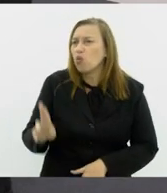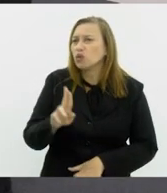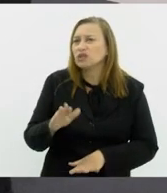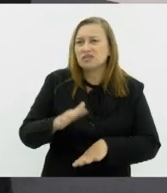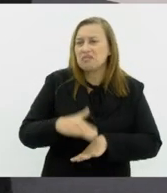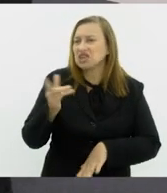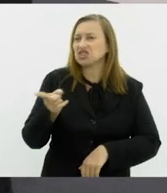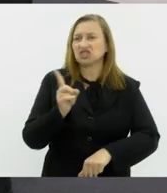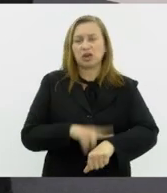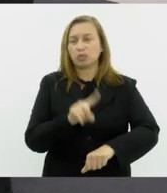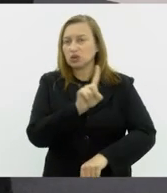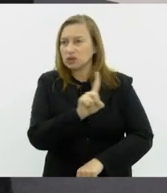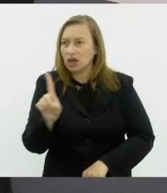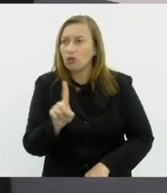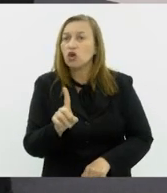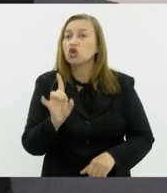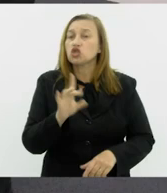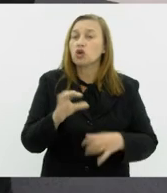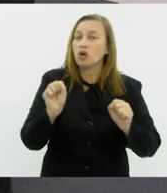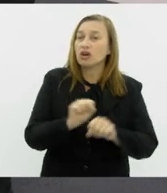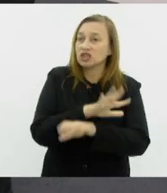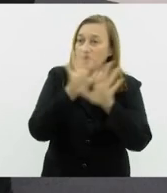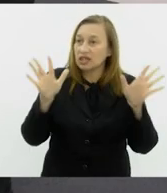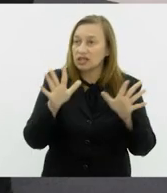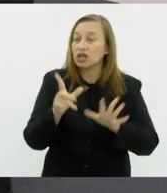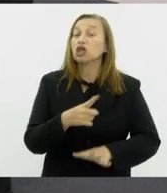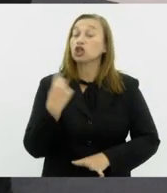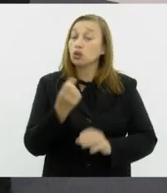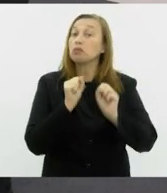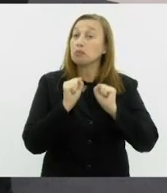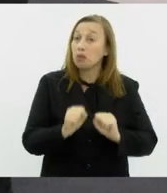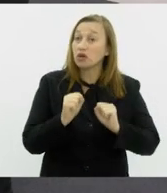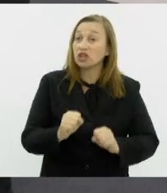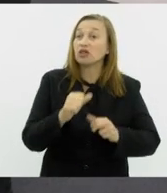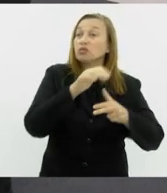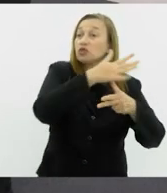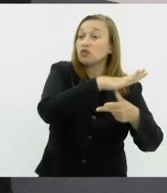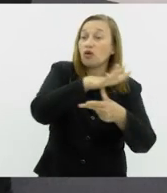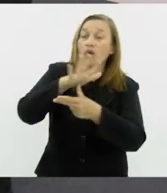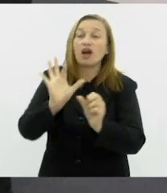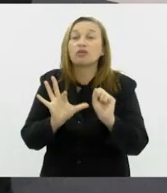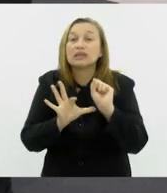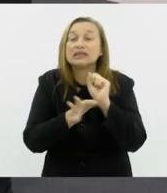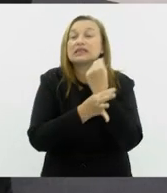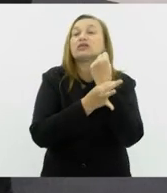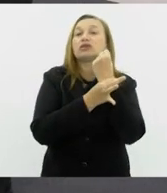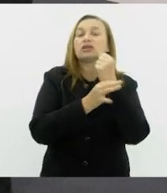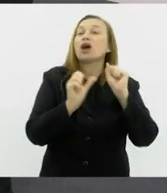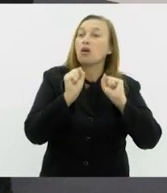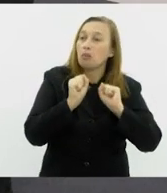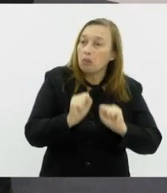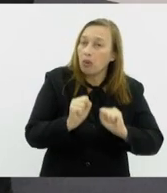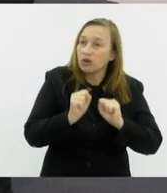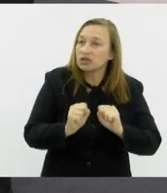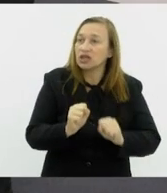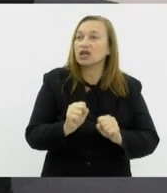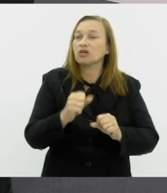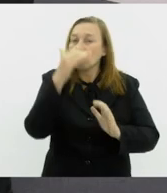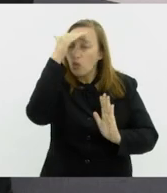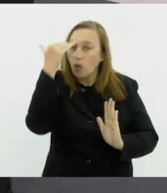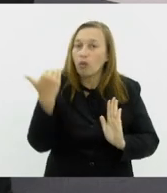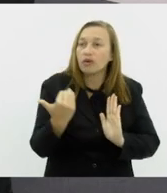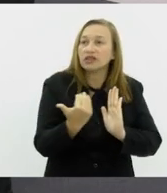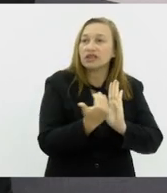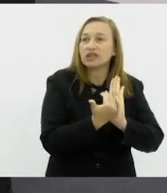mais tempo, só deixando claro que nós podemos voar com segurança, nós podemos cumprir a nossa